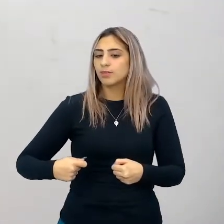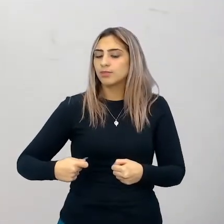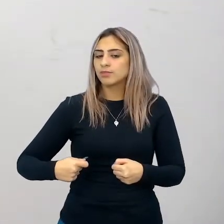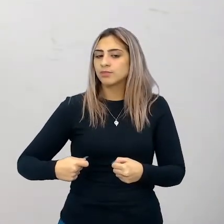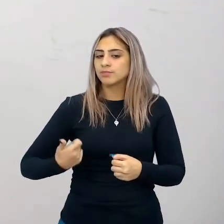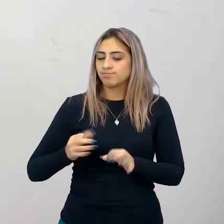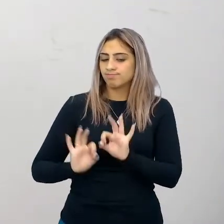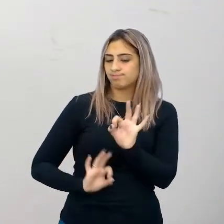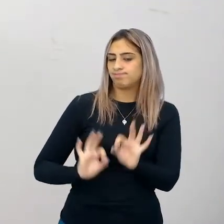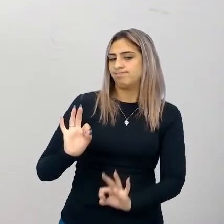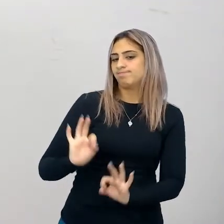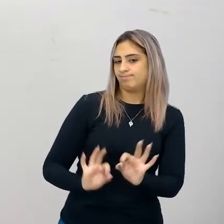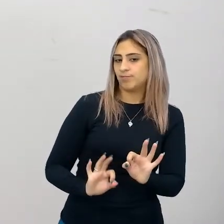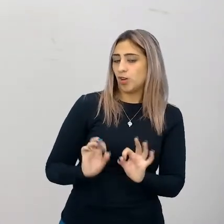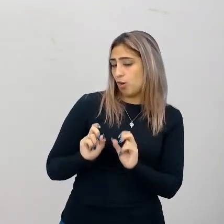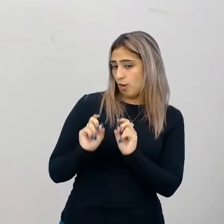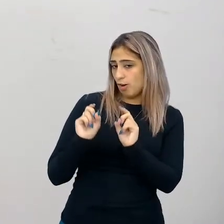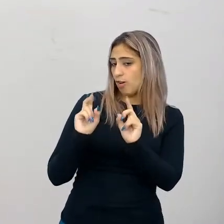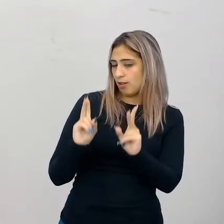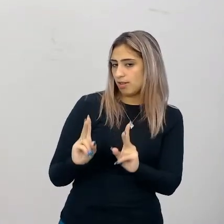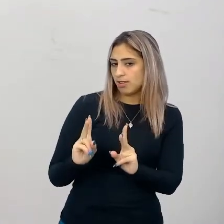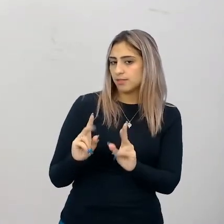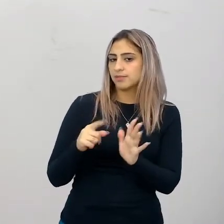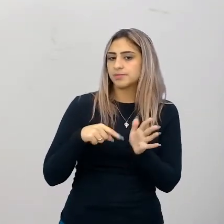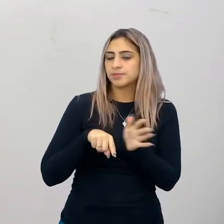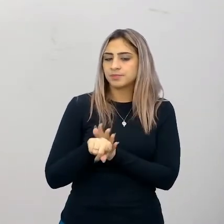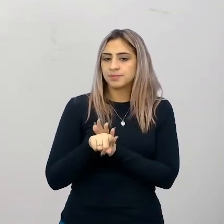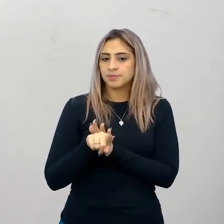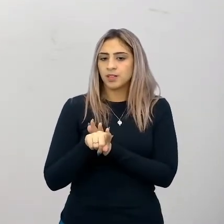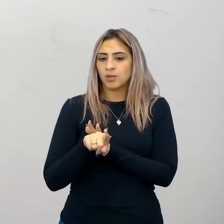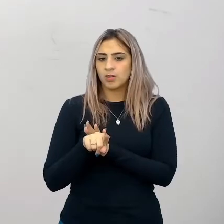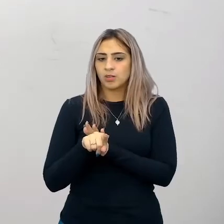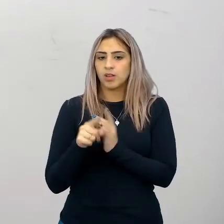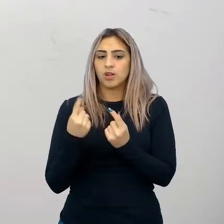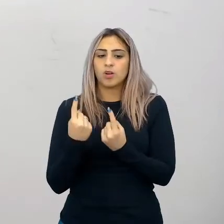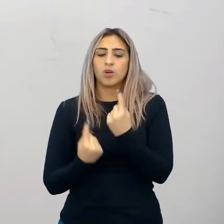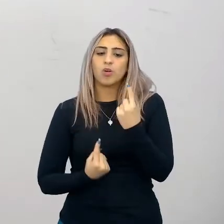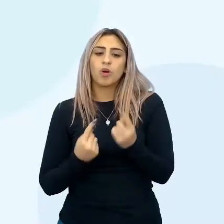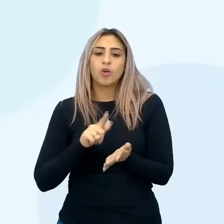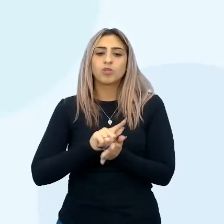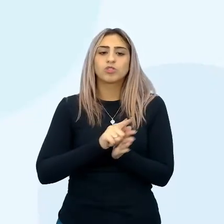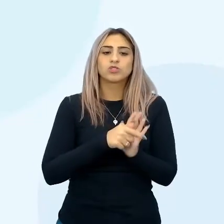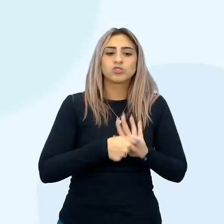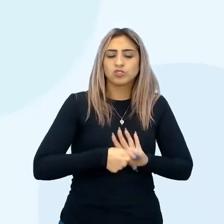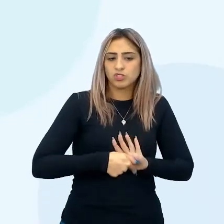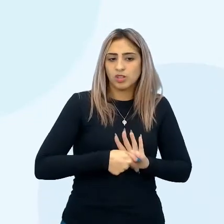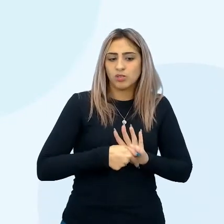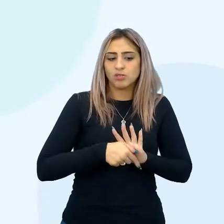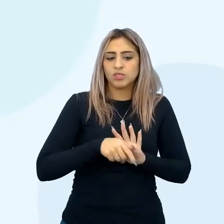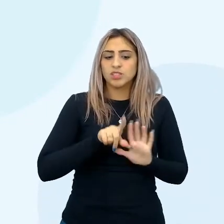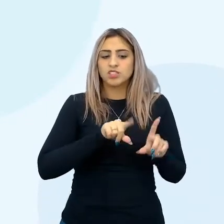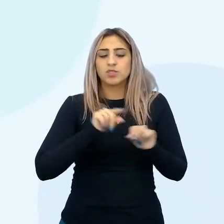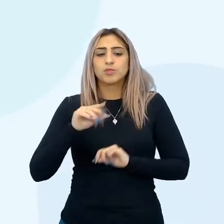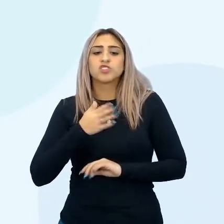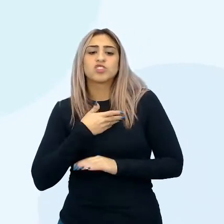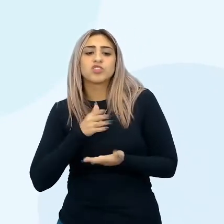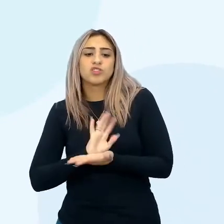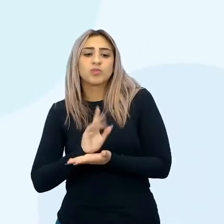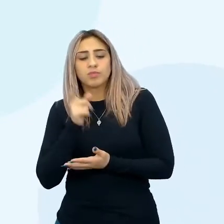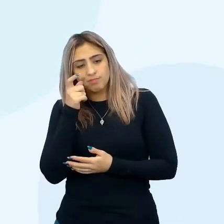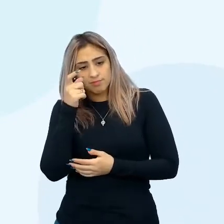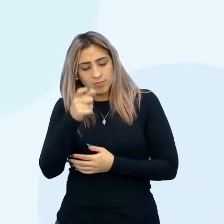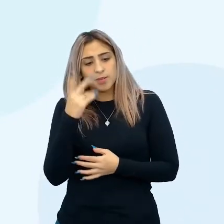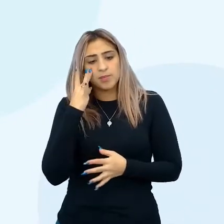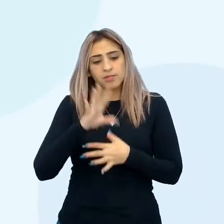precisa de organização, tá? Pergunta pra gente, olha só. Quais são os gêneros e os tipos de filmes mais interessantes para compor